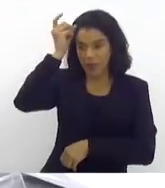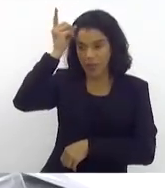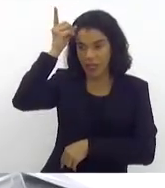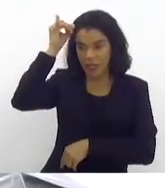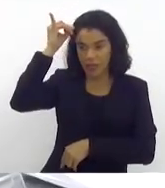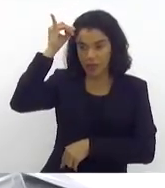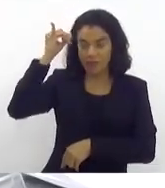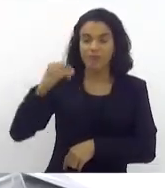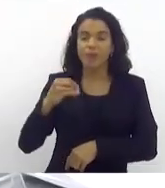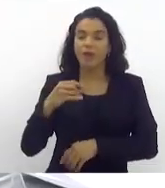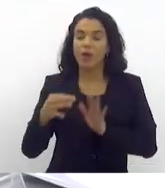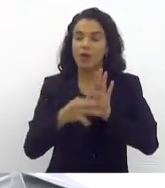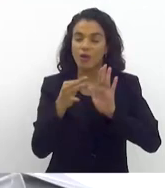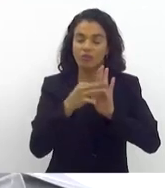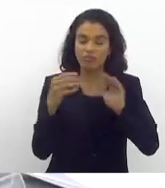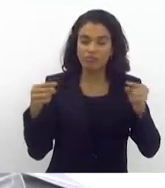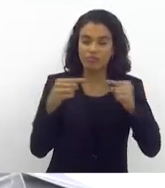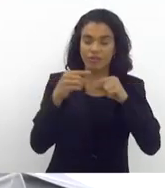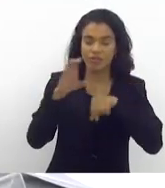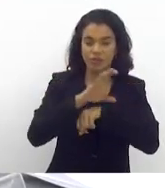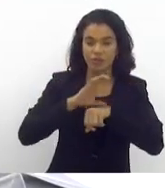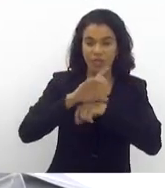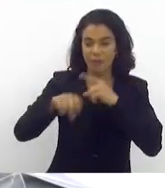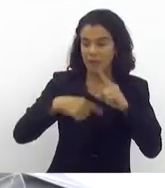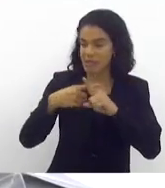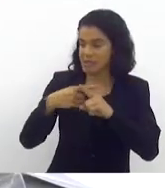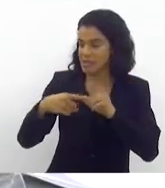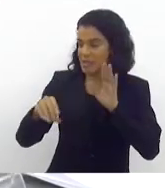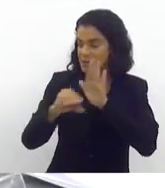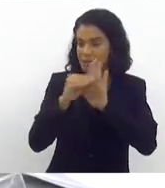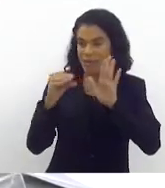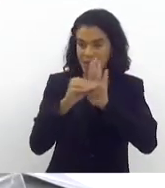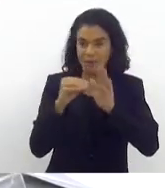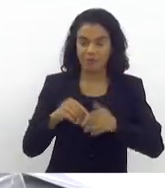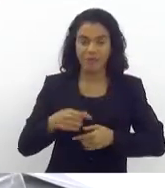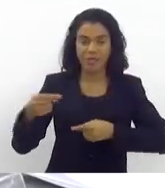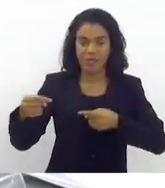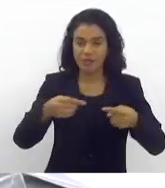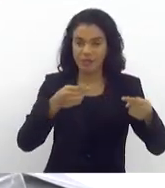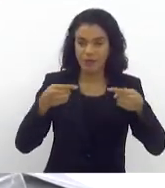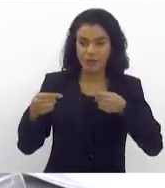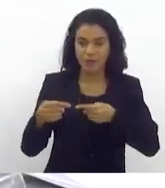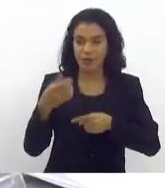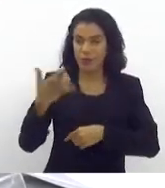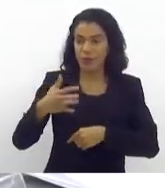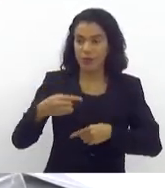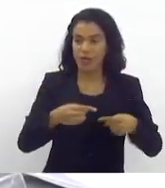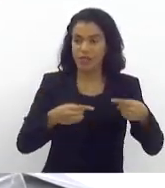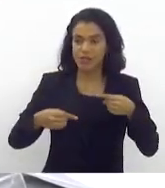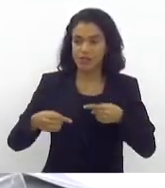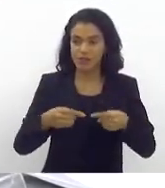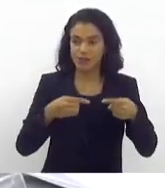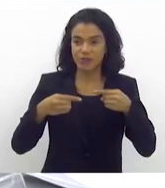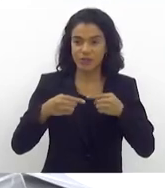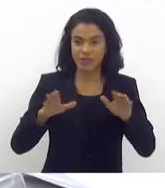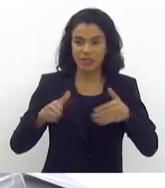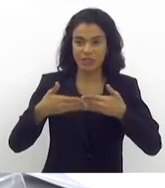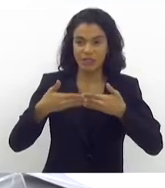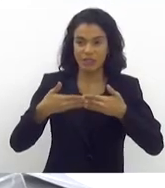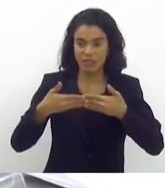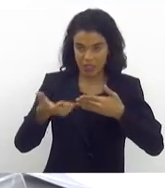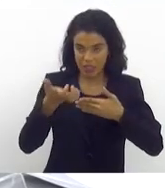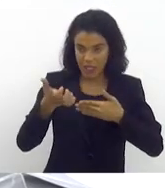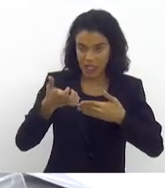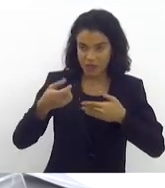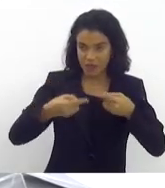O parecer é pela juridicidade com emendas. Em discussão. Não havendo quem queira discutir, quer discutir,